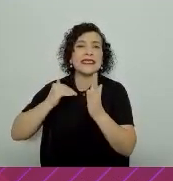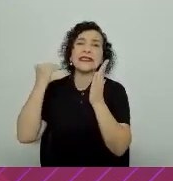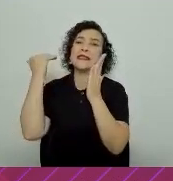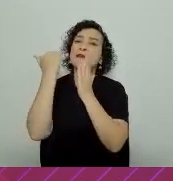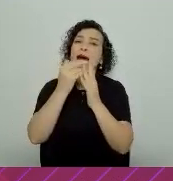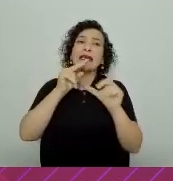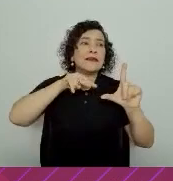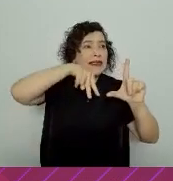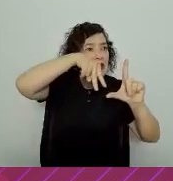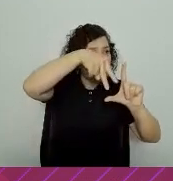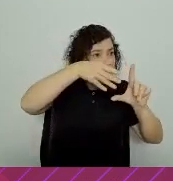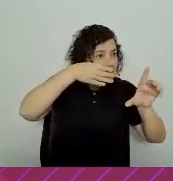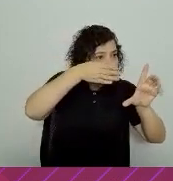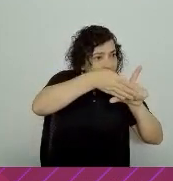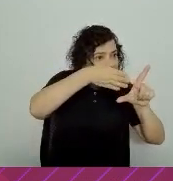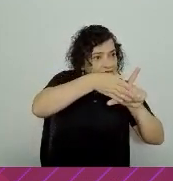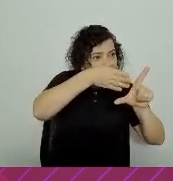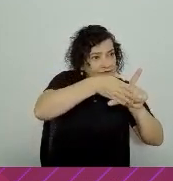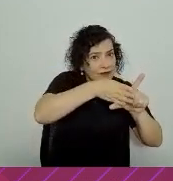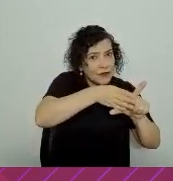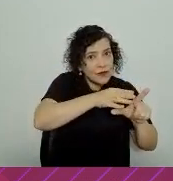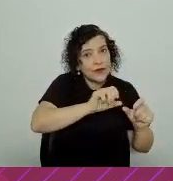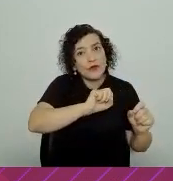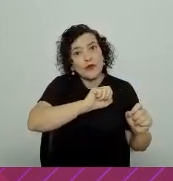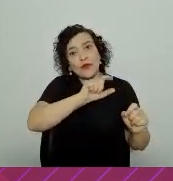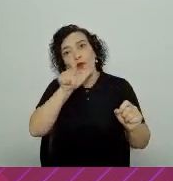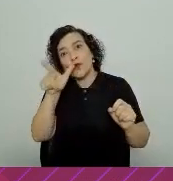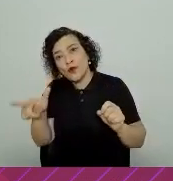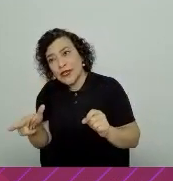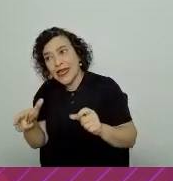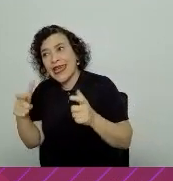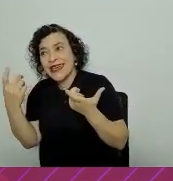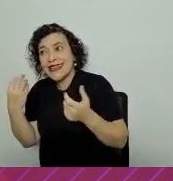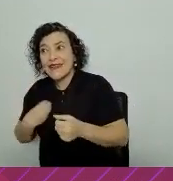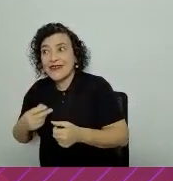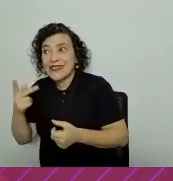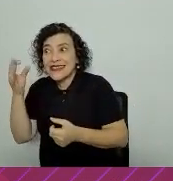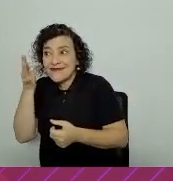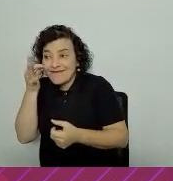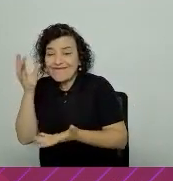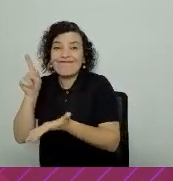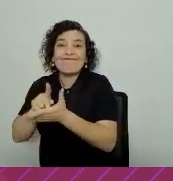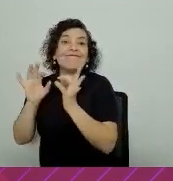que na vida real também uma pesquisa de Abril do ano passado